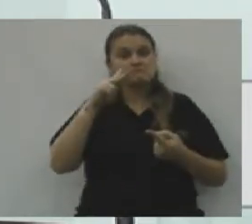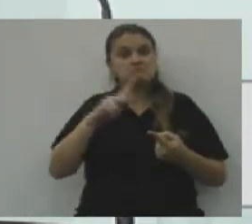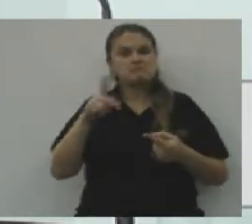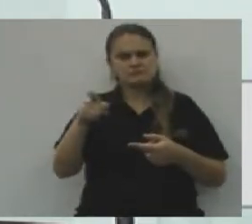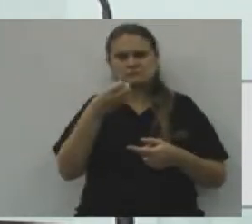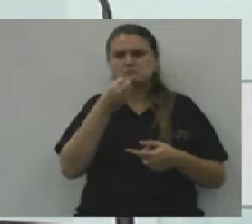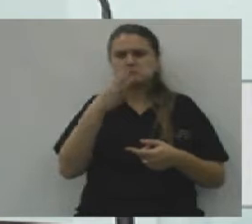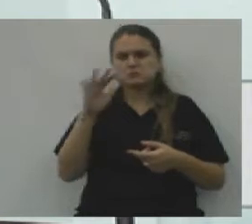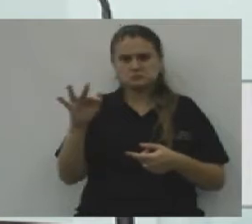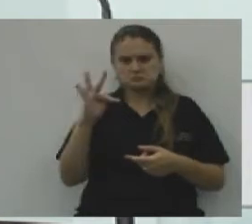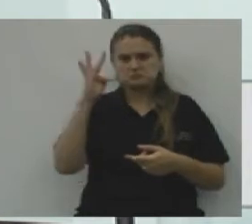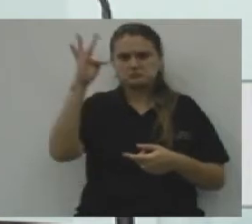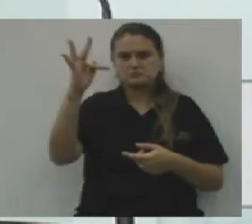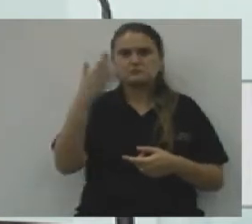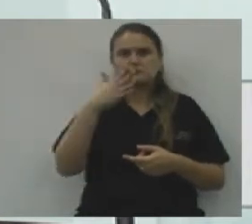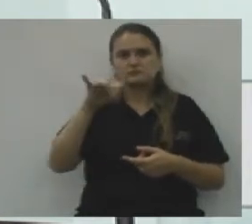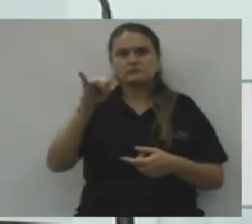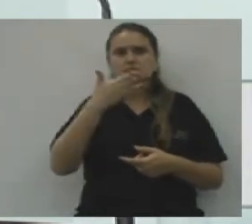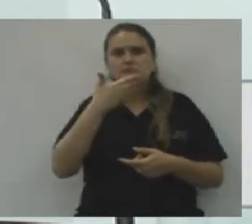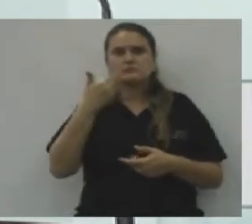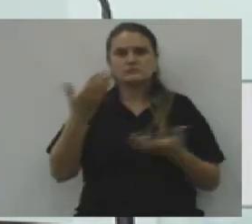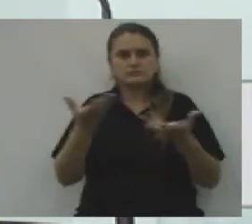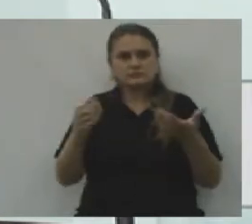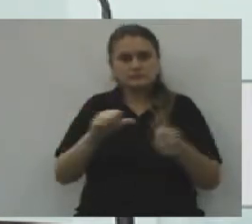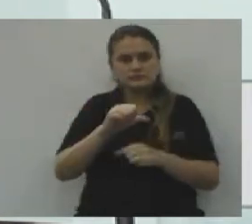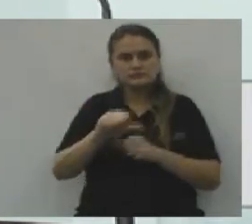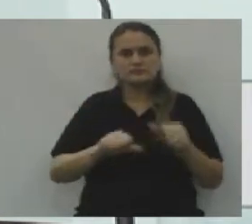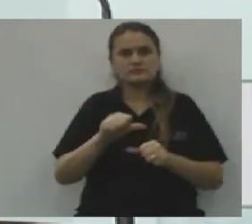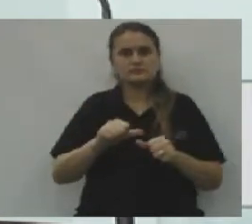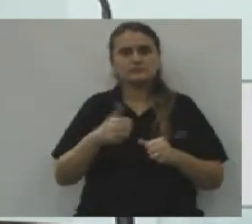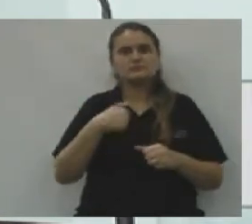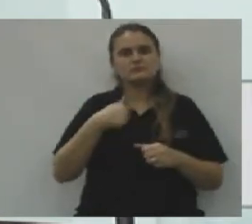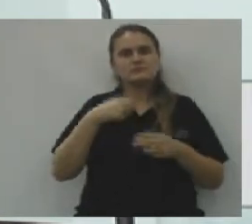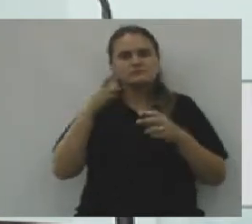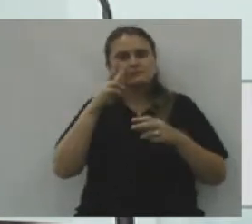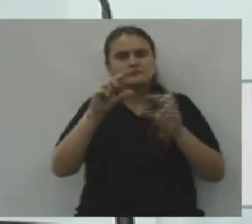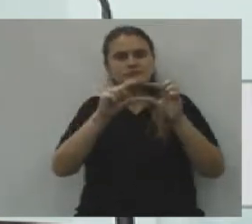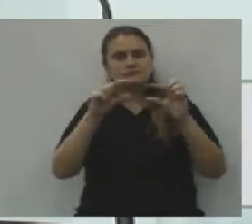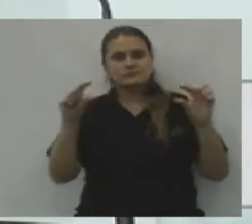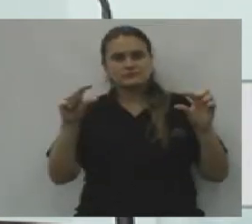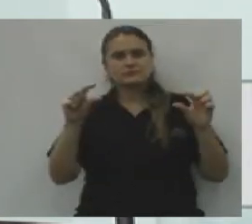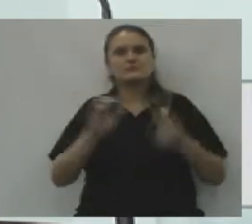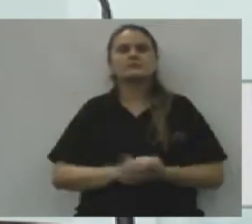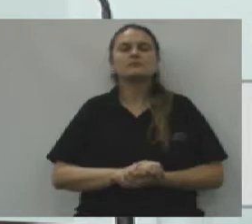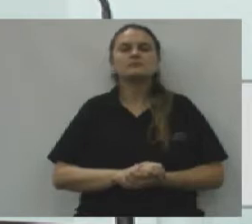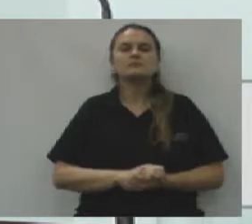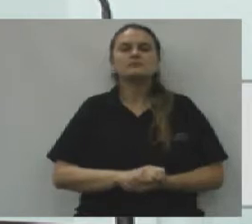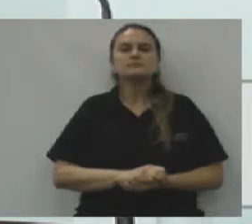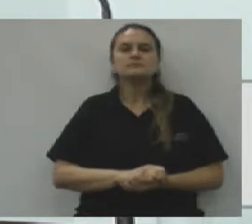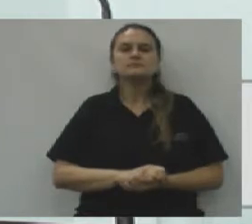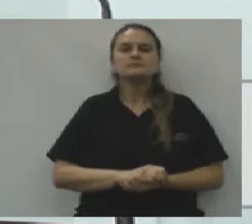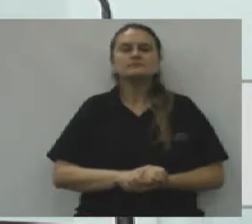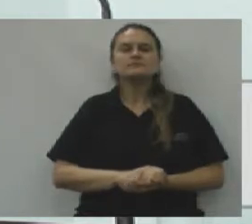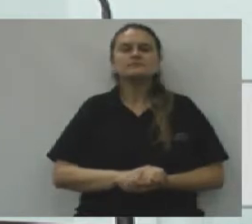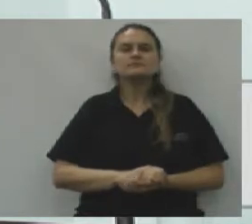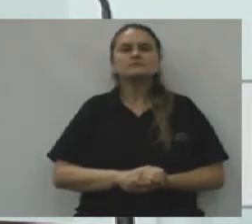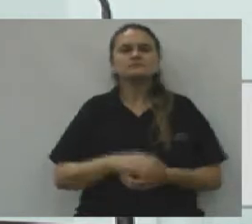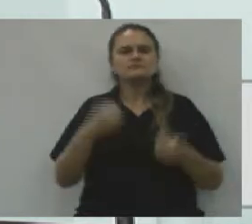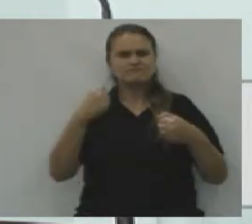avanço e a vontade de mudança. Via hoje uma frase que diz o seguinte: